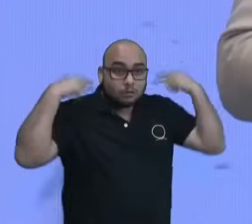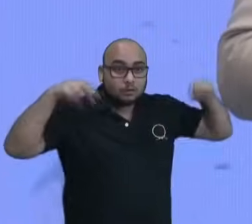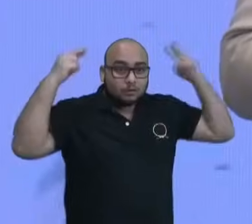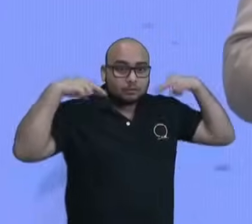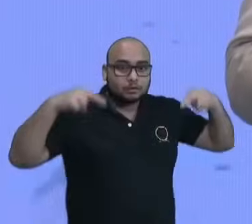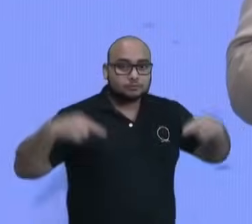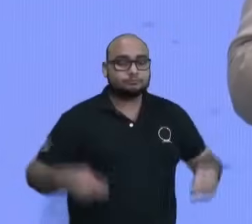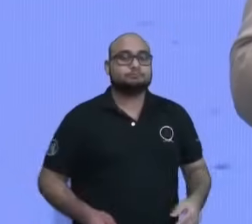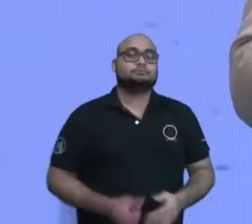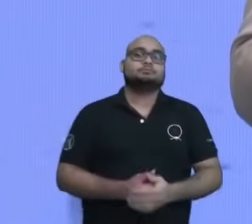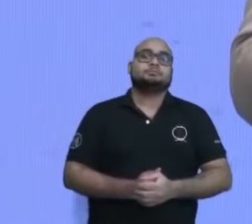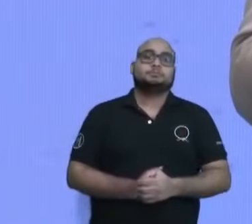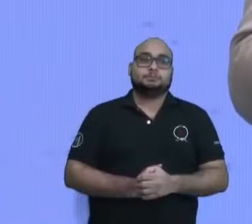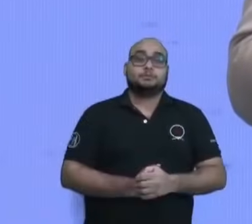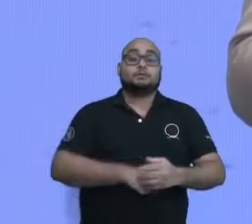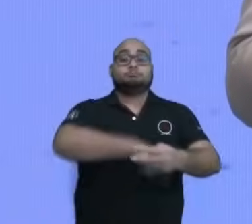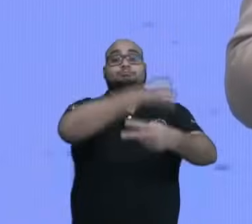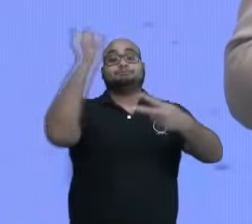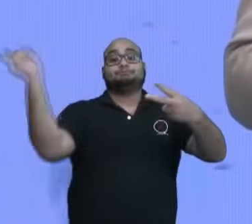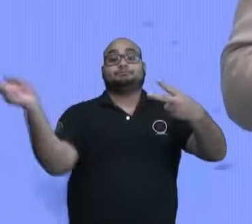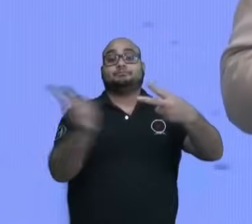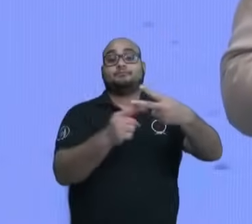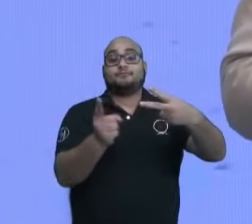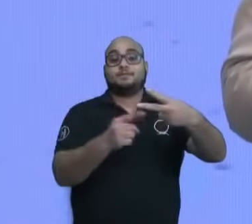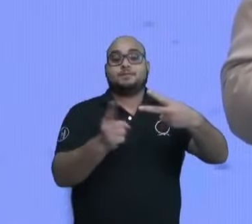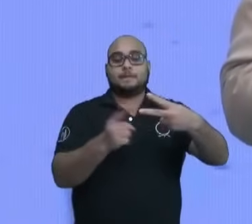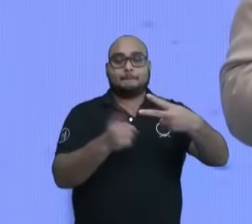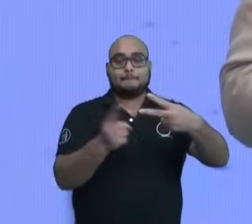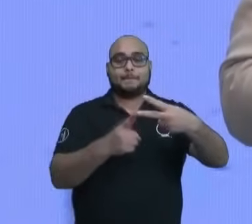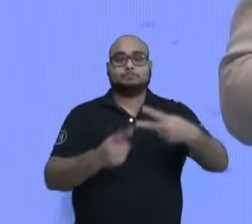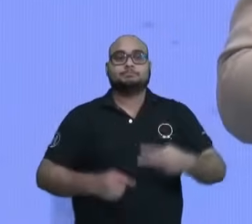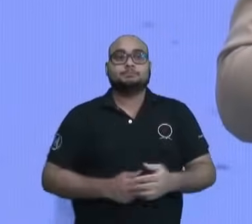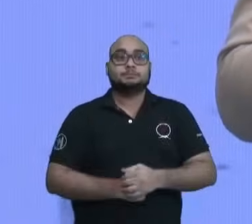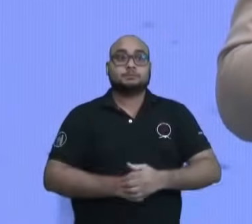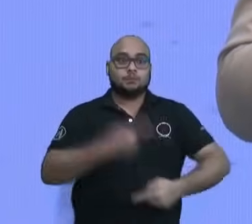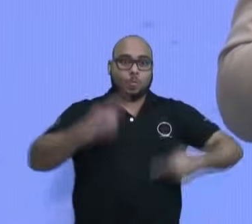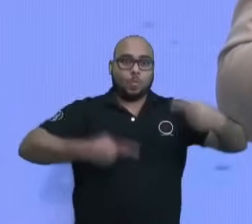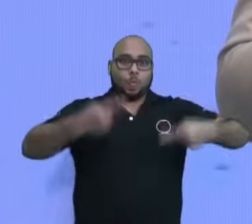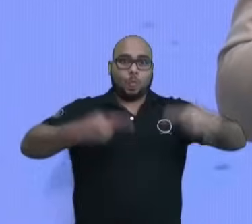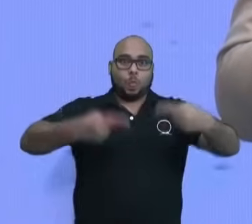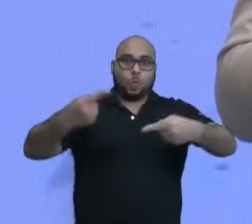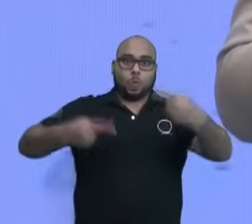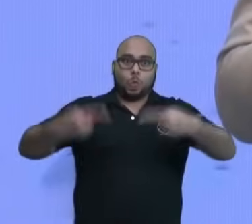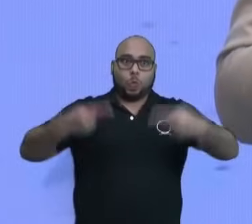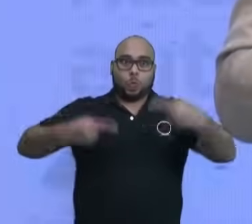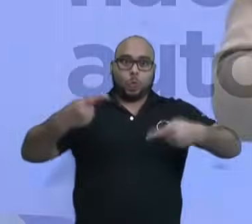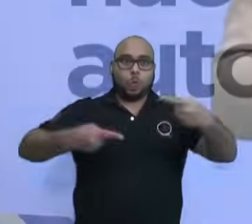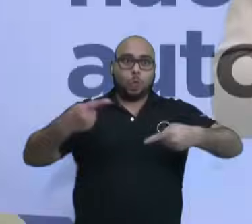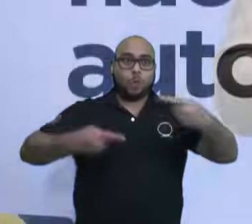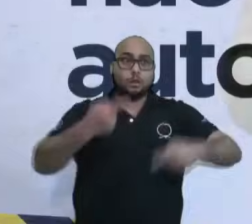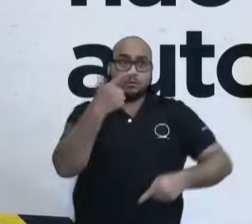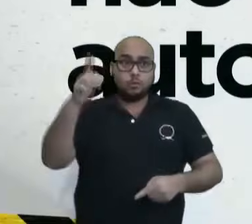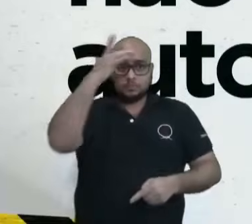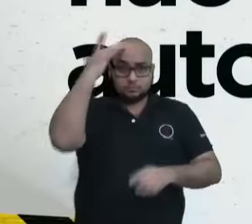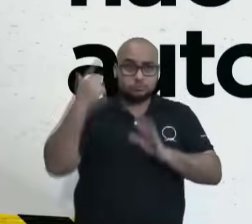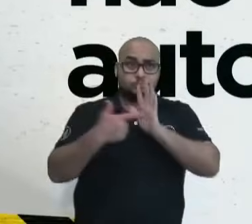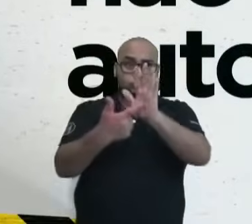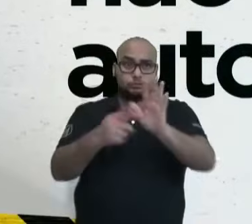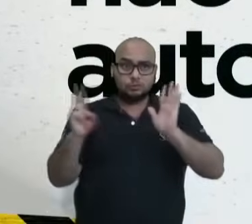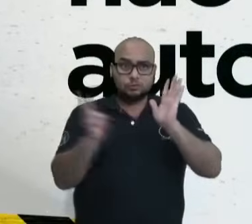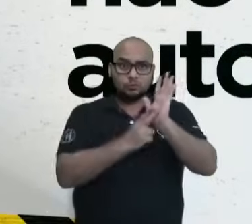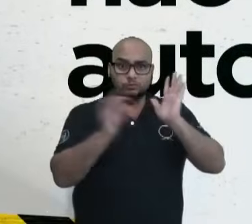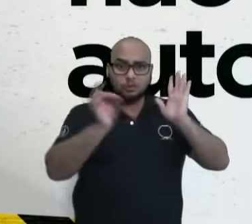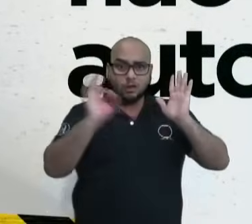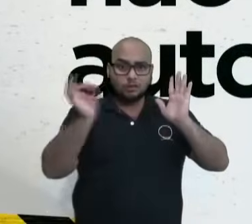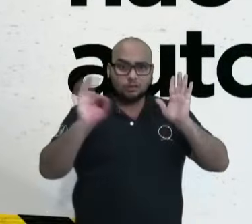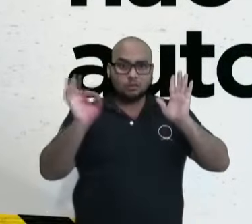faço eu não perco tempo para debater com gente que eu não reconheço a autoridade espiritual